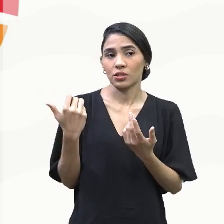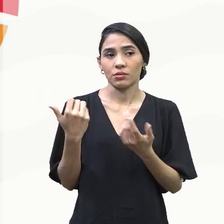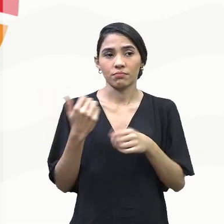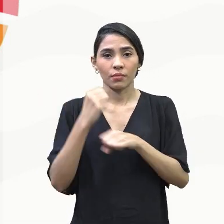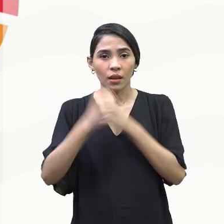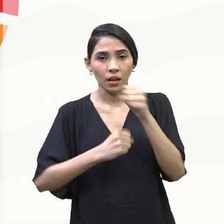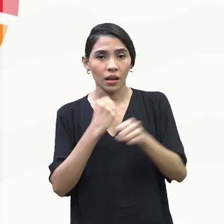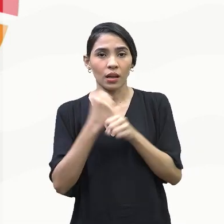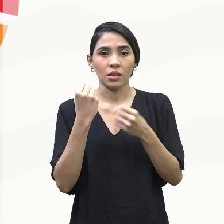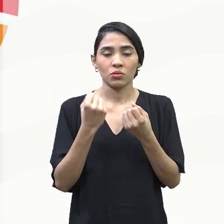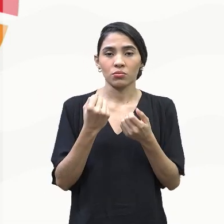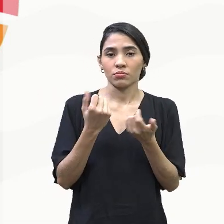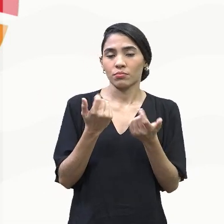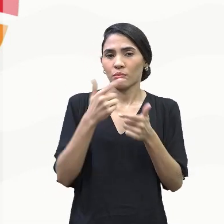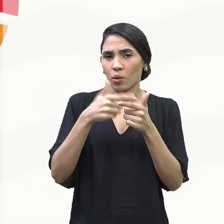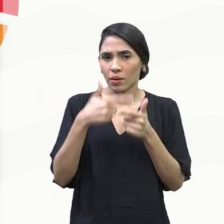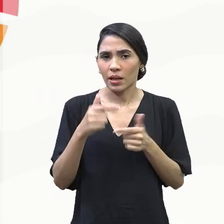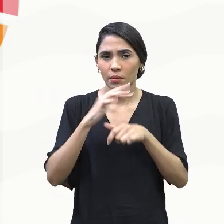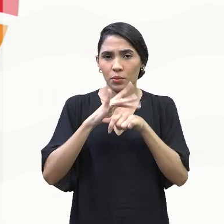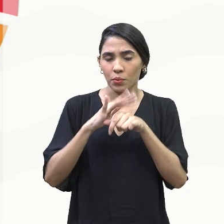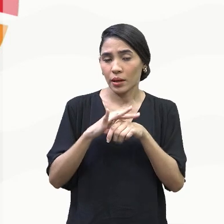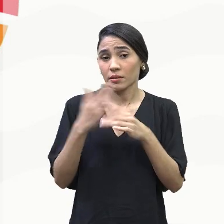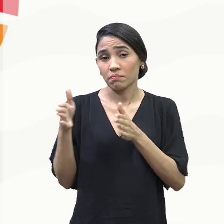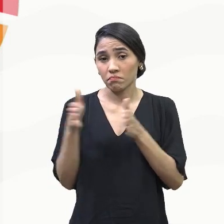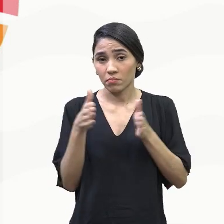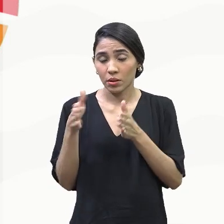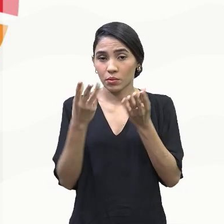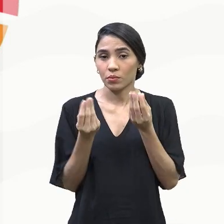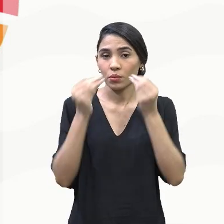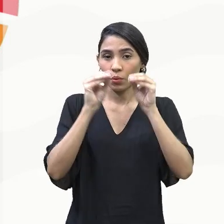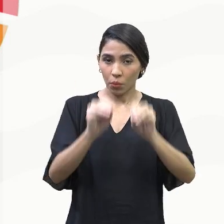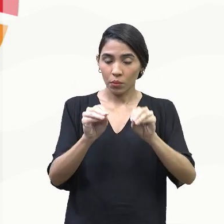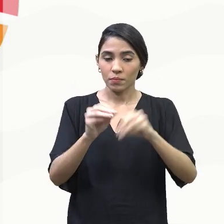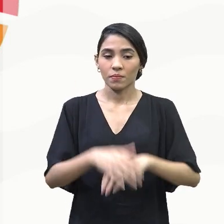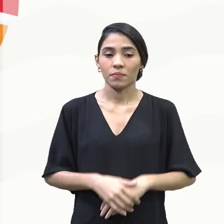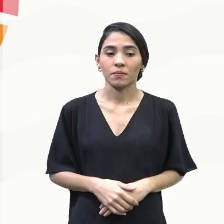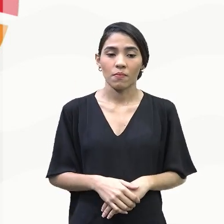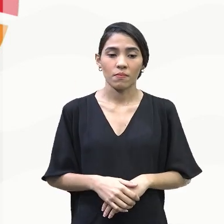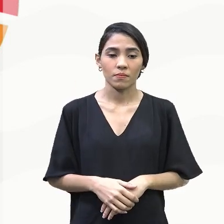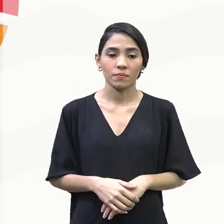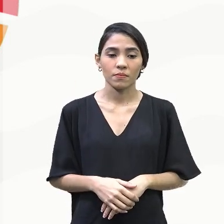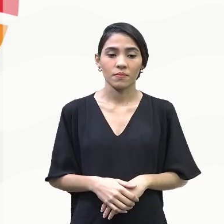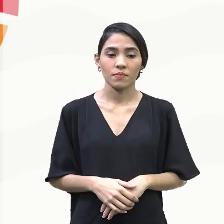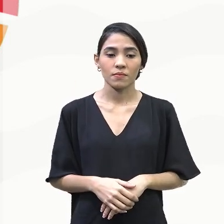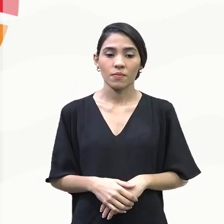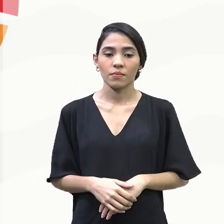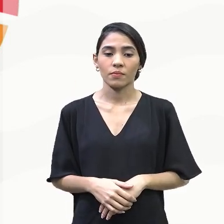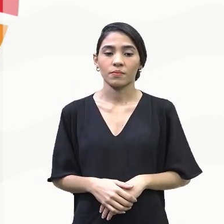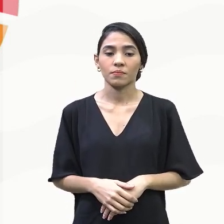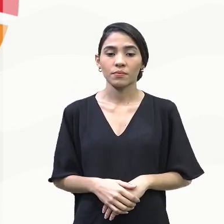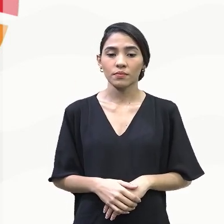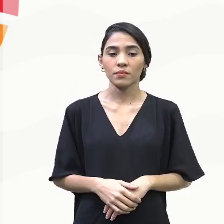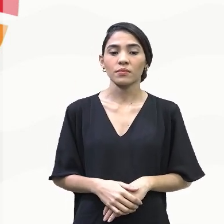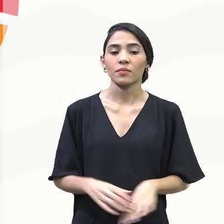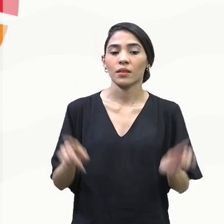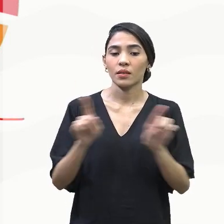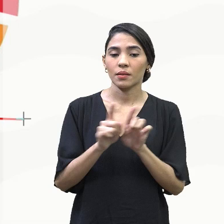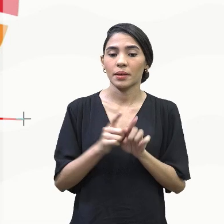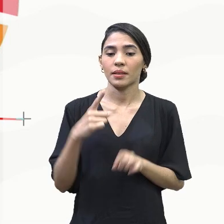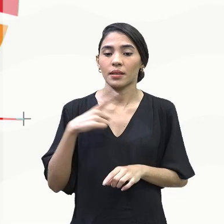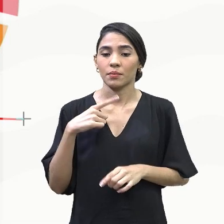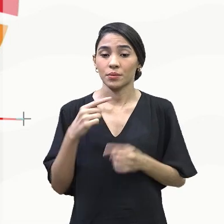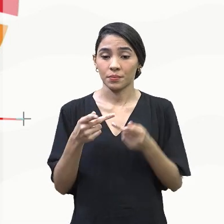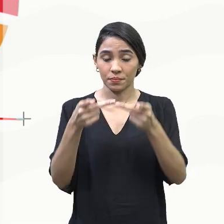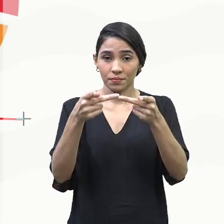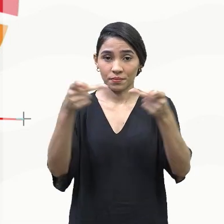doenças, ocorrências, num determinado tempo se coloca no outro eixo, ok? E aqui, por último, nós temos,